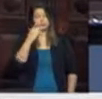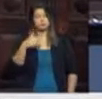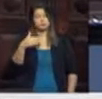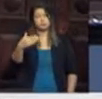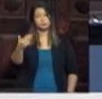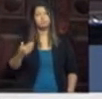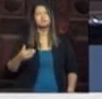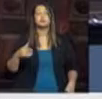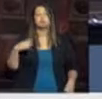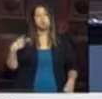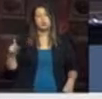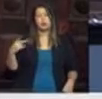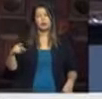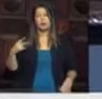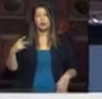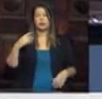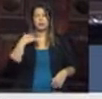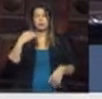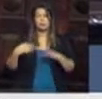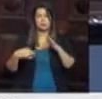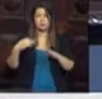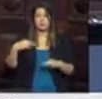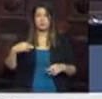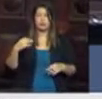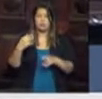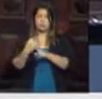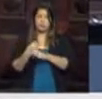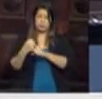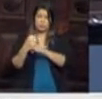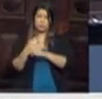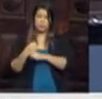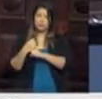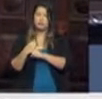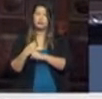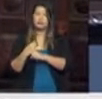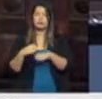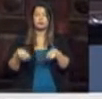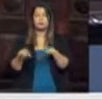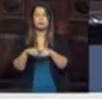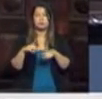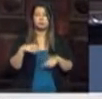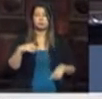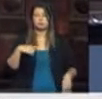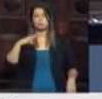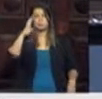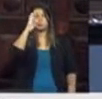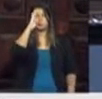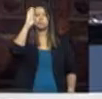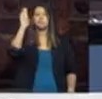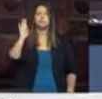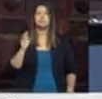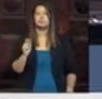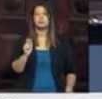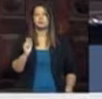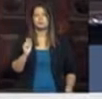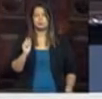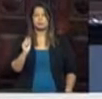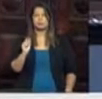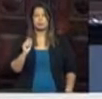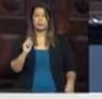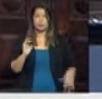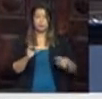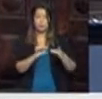de desorganização. E tem uma questão mais relevante. Este é um tema que a